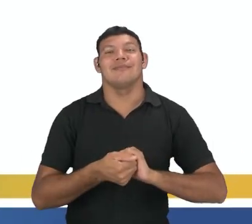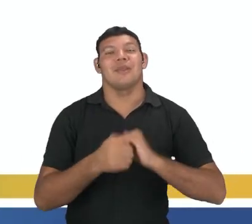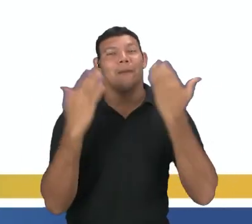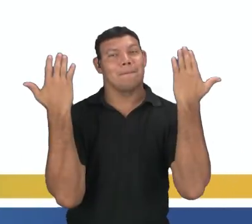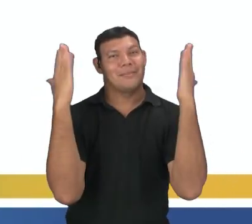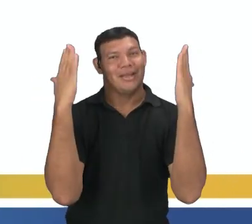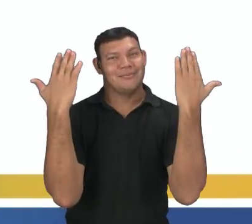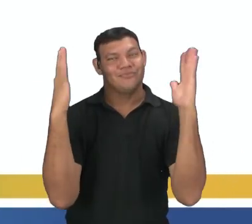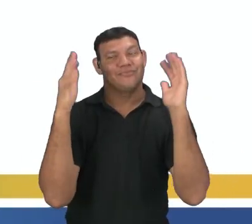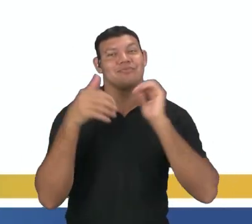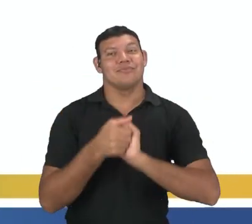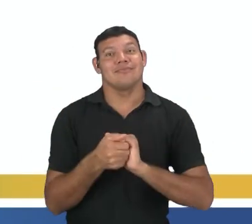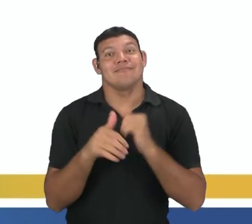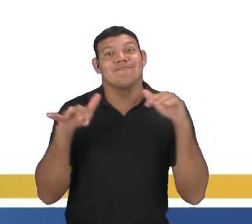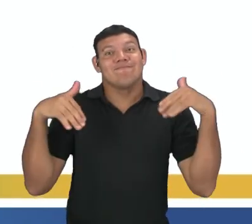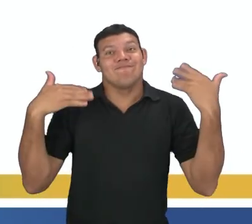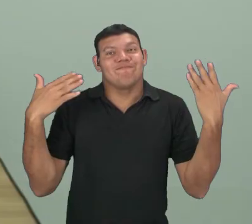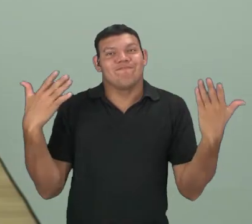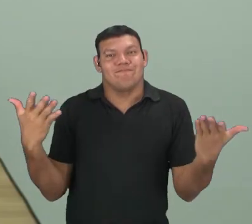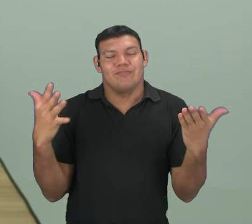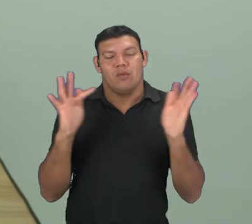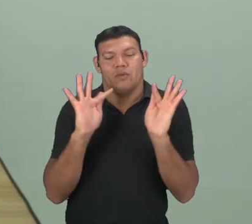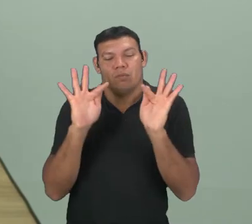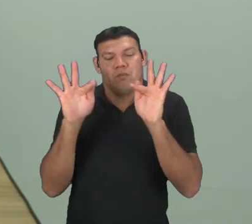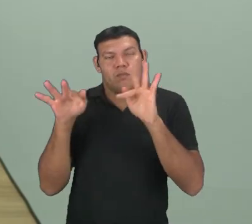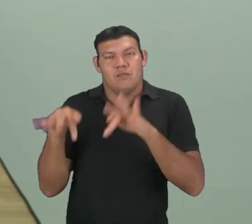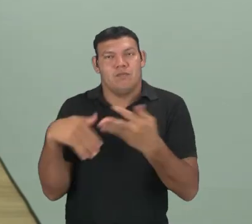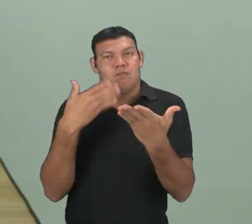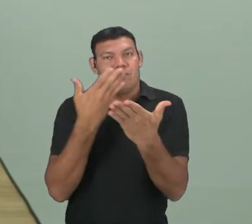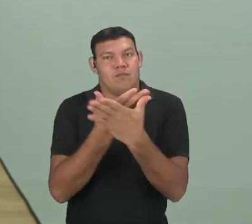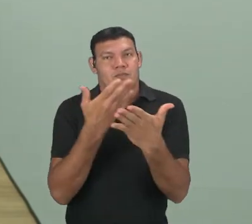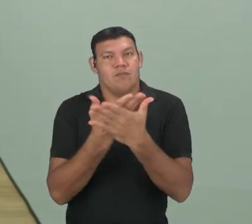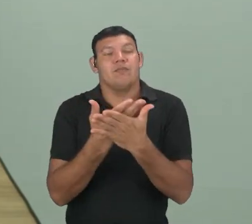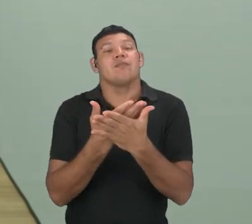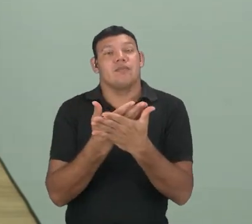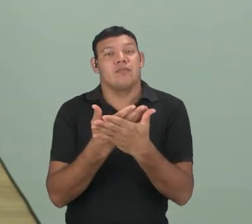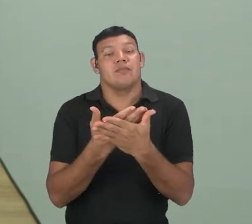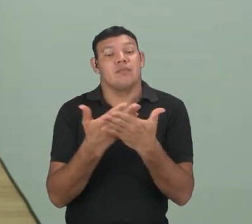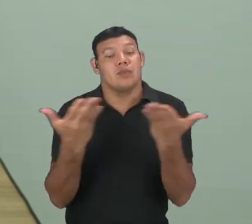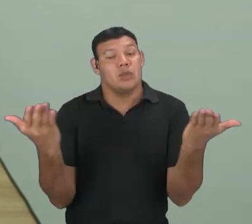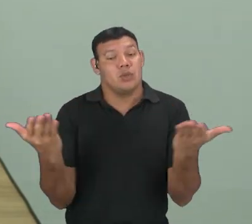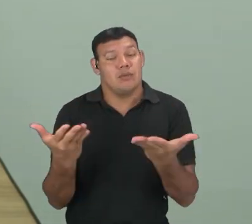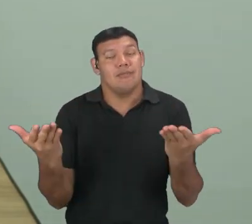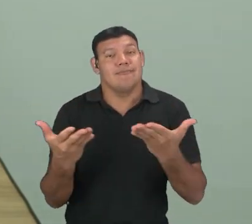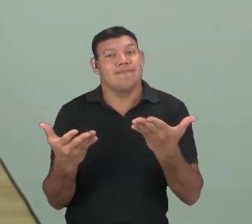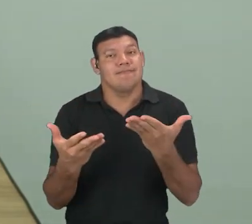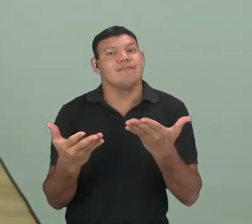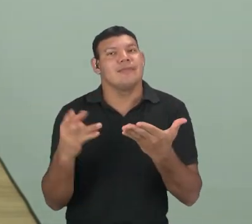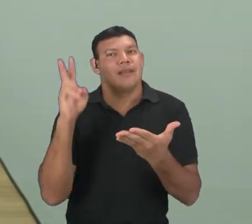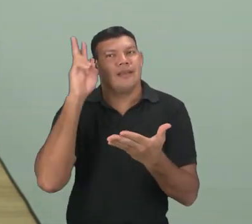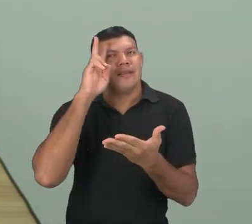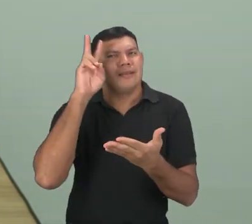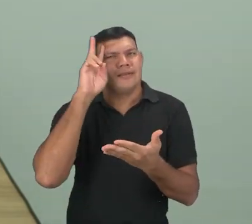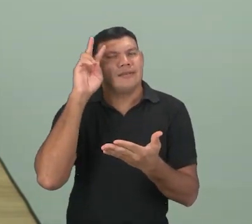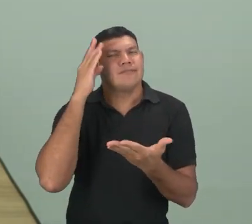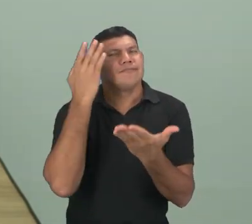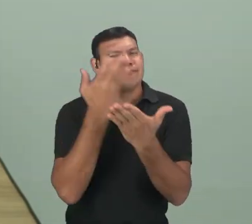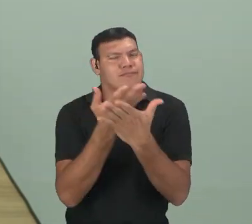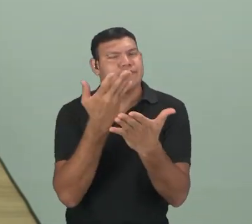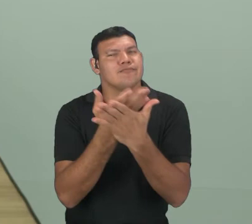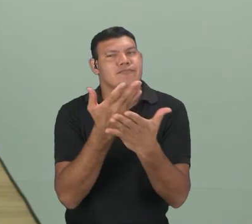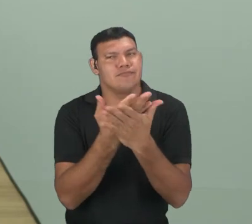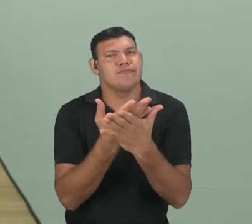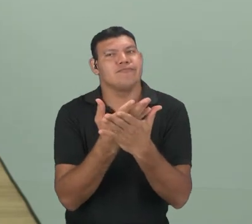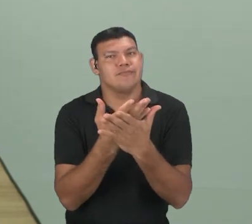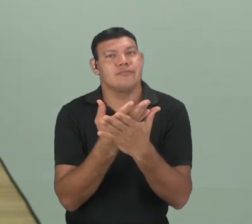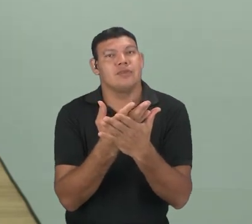Roraima, né? Muito bem, né? Nós vamos, né, finalizar a nossa aula, né, por aqui, lembrando que